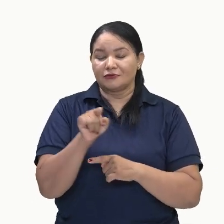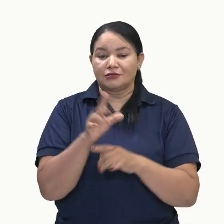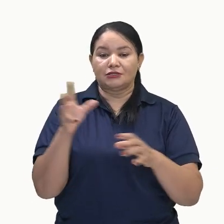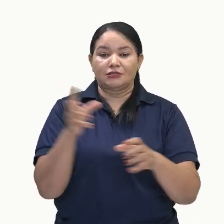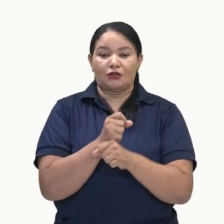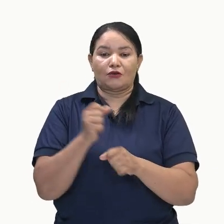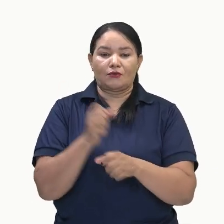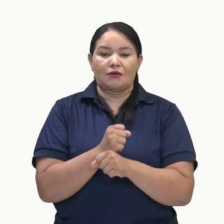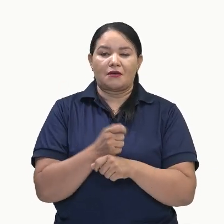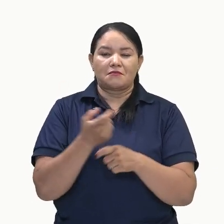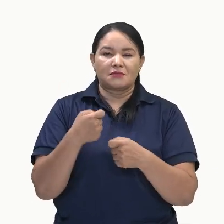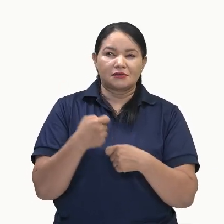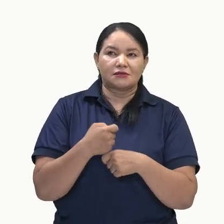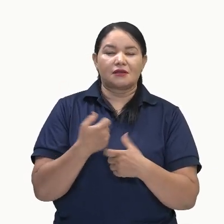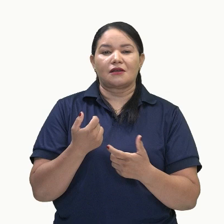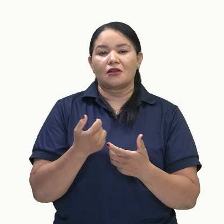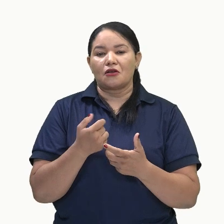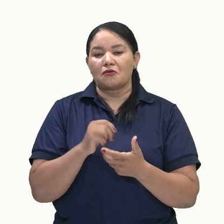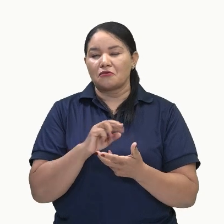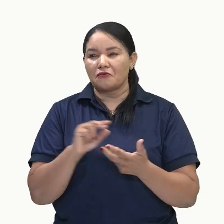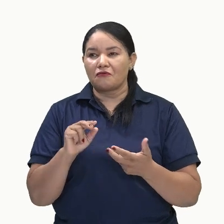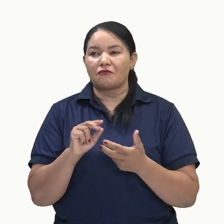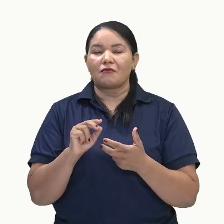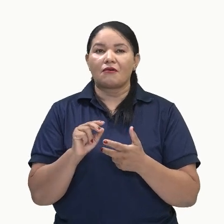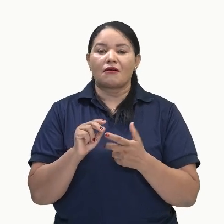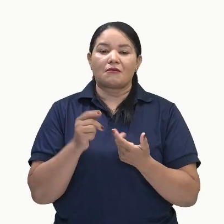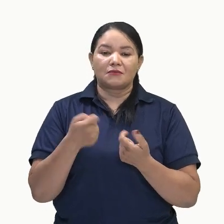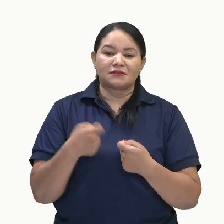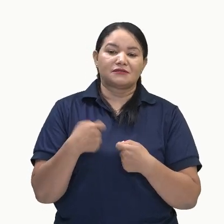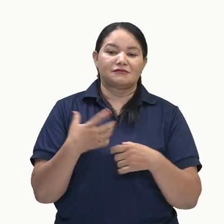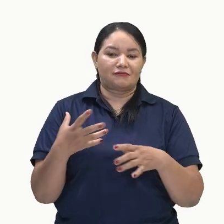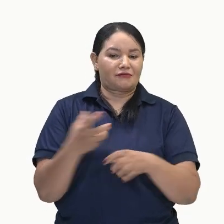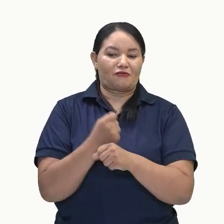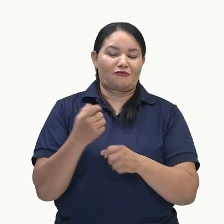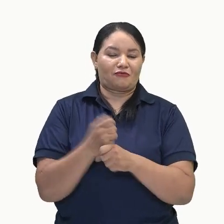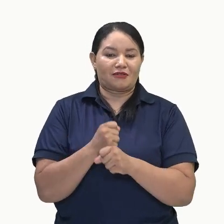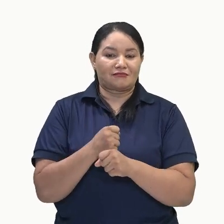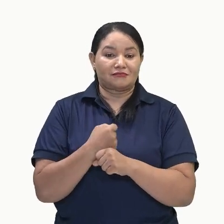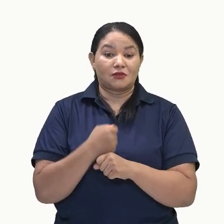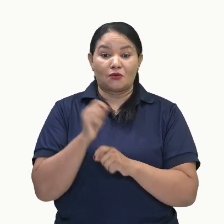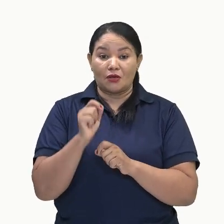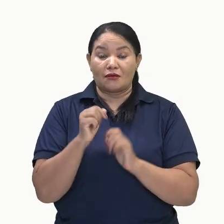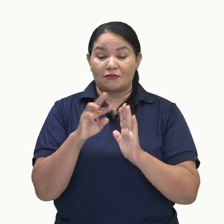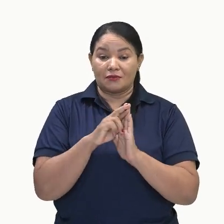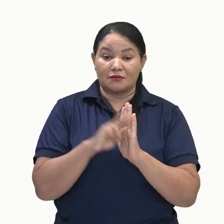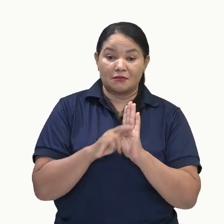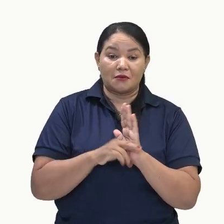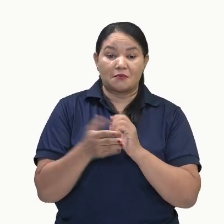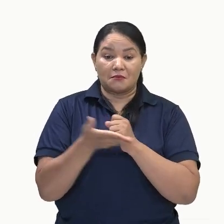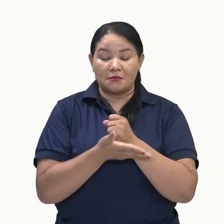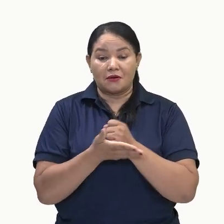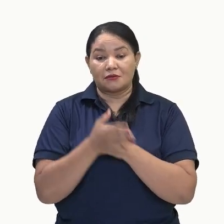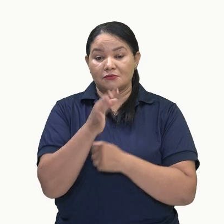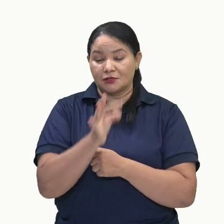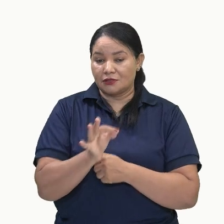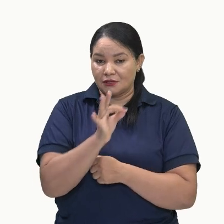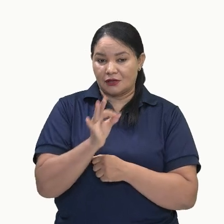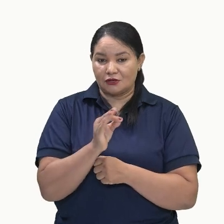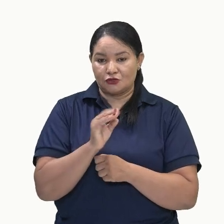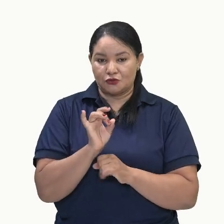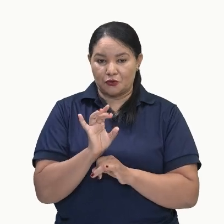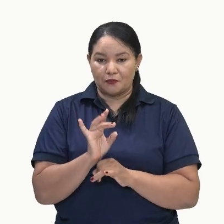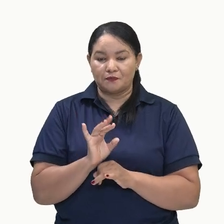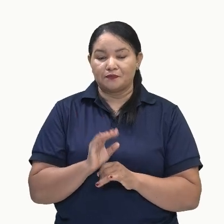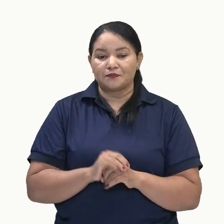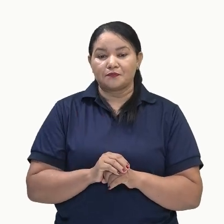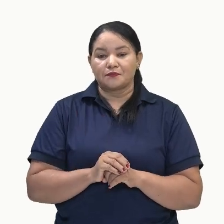precisar de fórmula, sem precisar de regra de 3, só usando o conhecimento básico de porcentagem, tá legal? Só usando a definição,